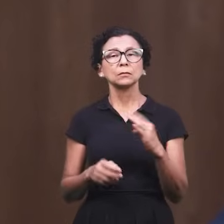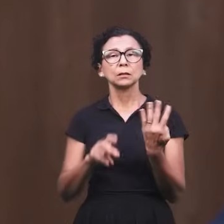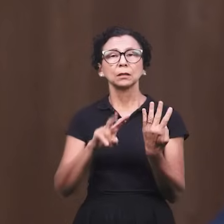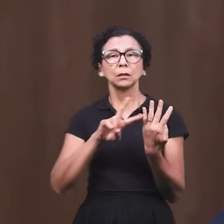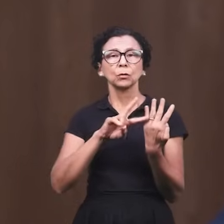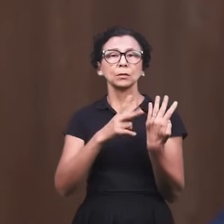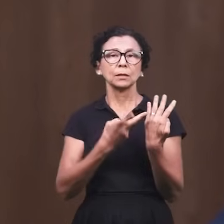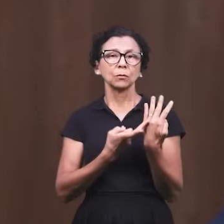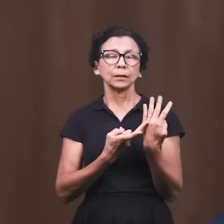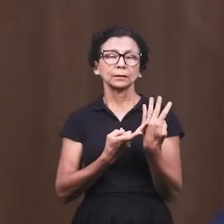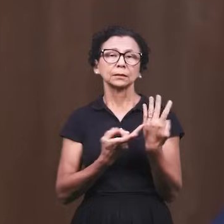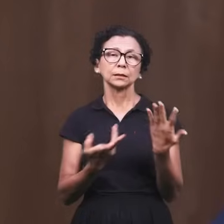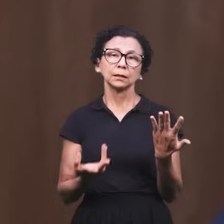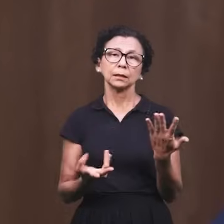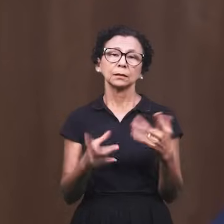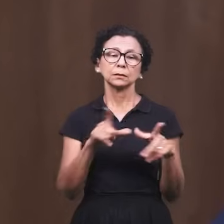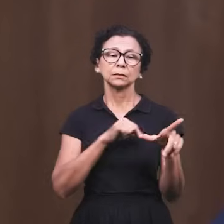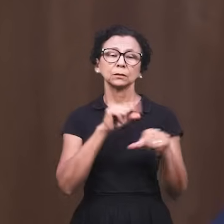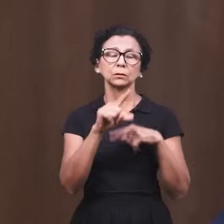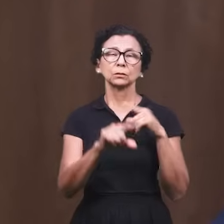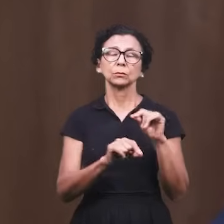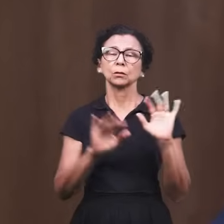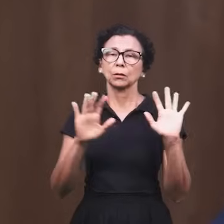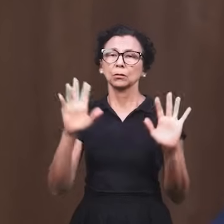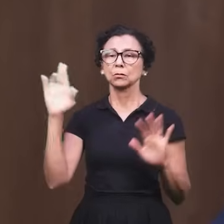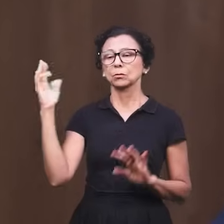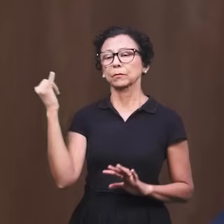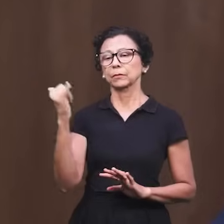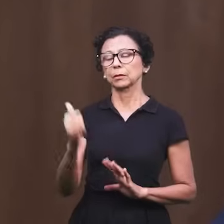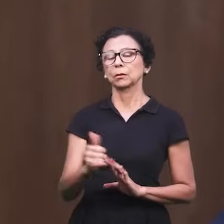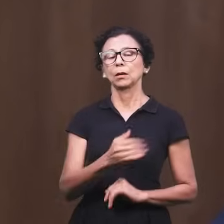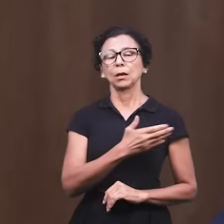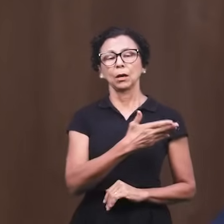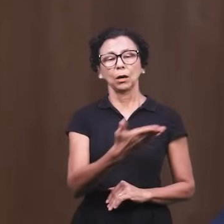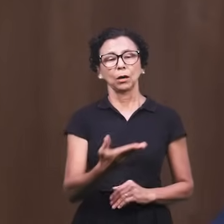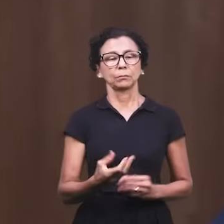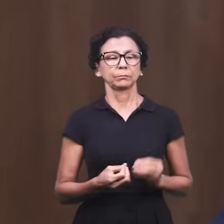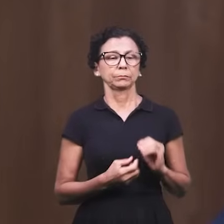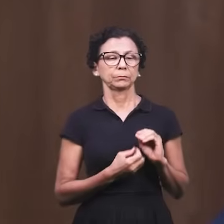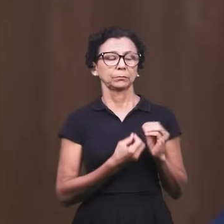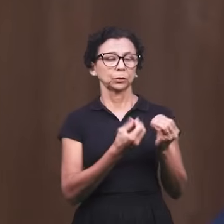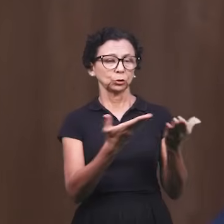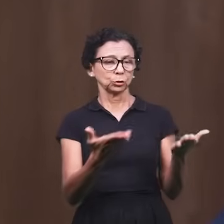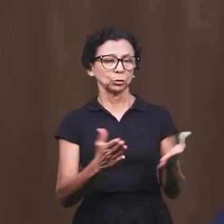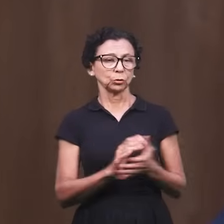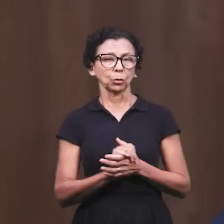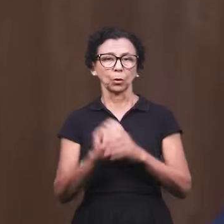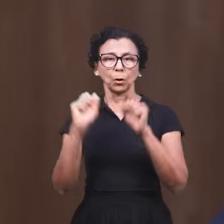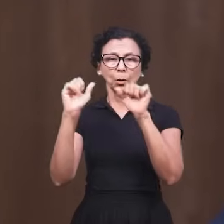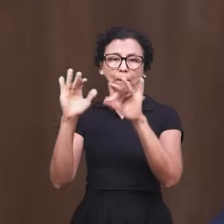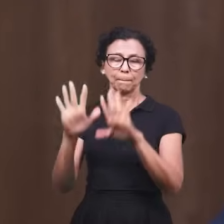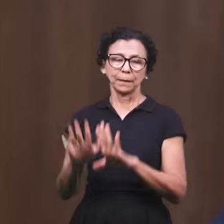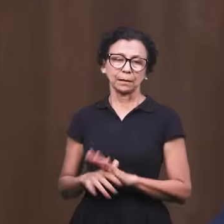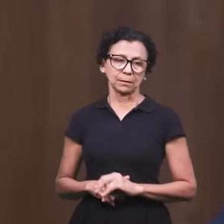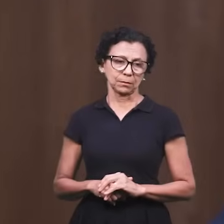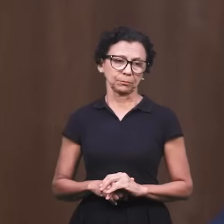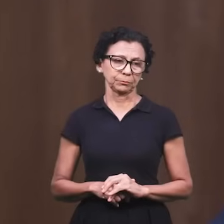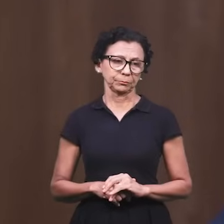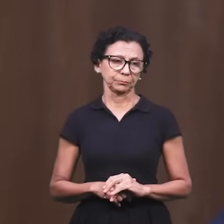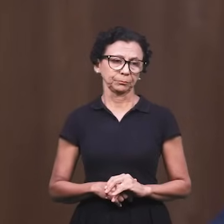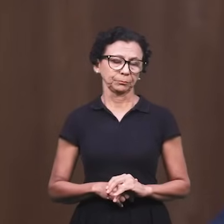escolhas que você faz. O Senhor diz assim, está diante de ti a bênção e a maldição, Ebal e